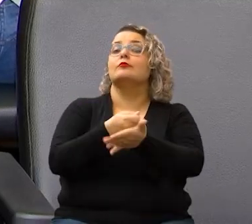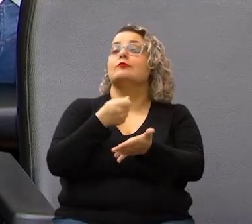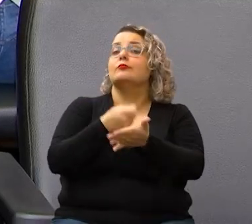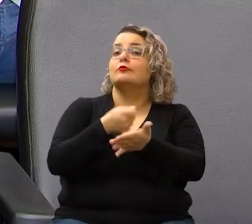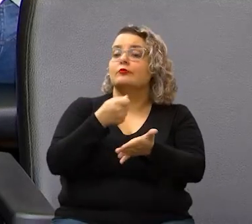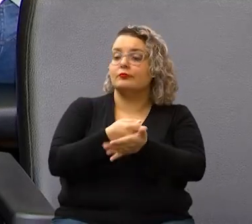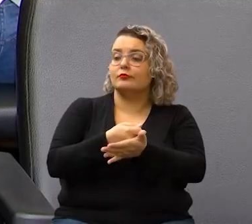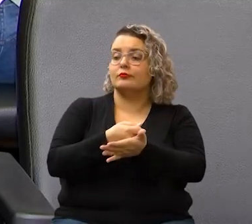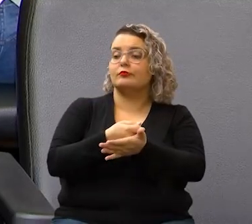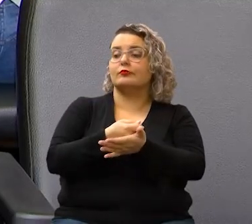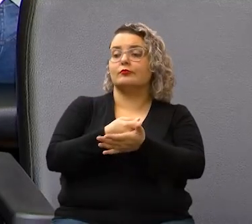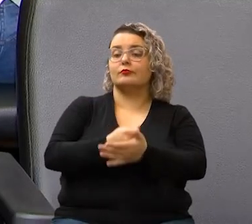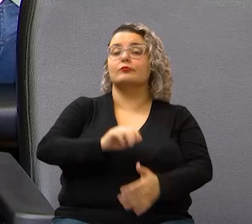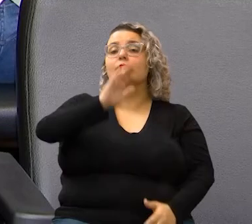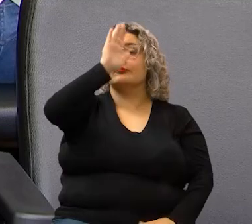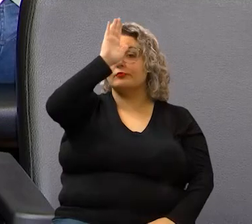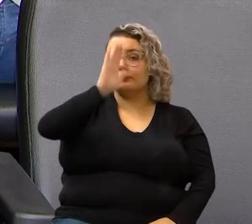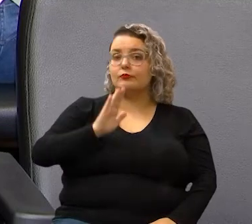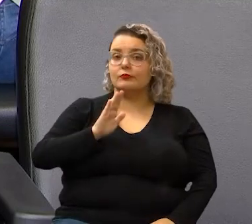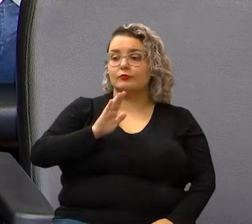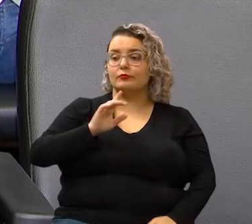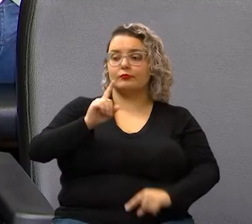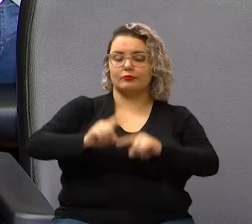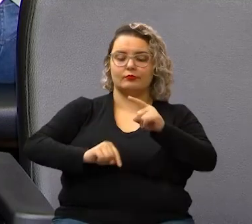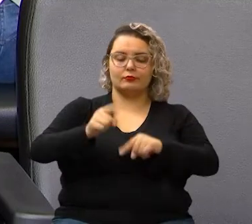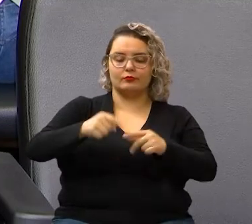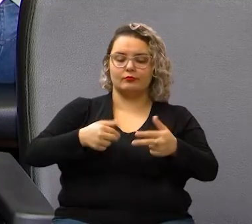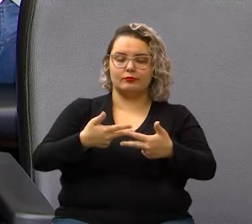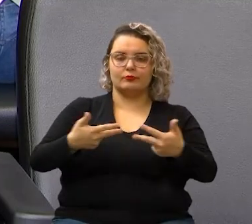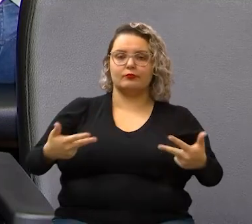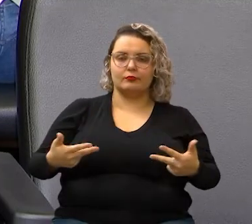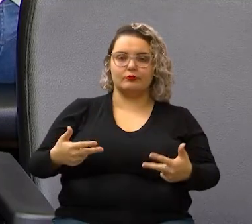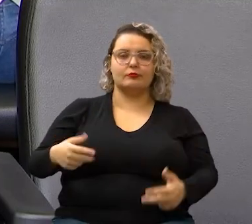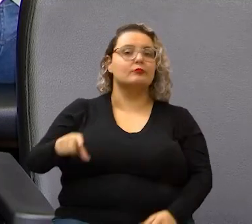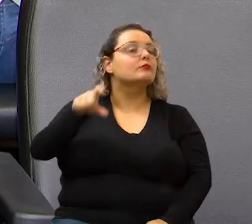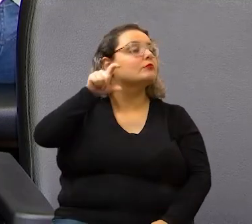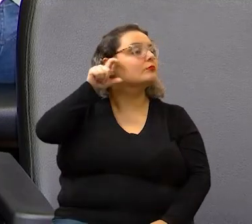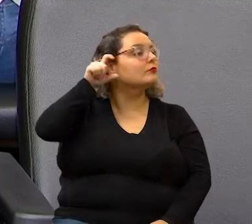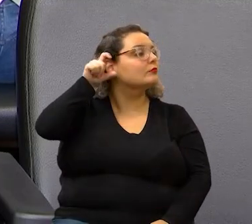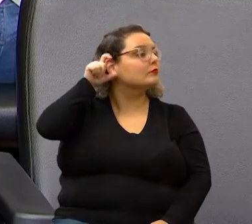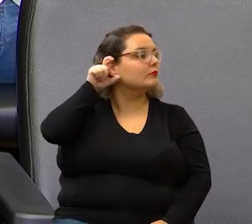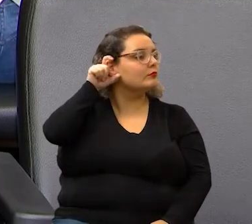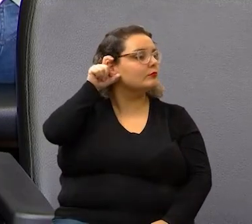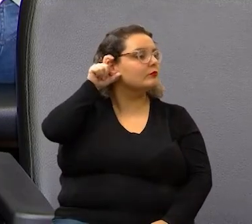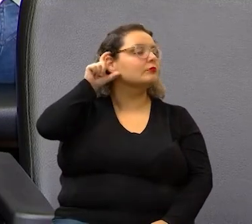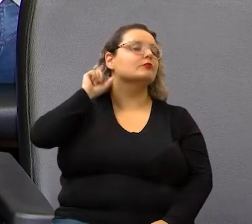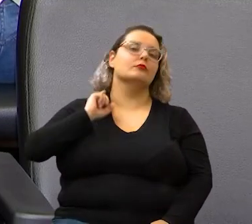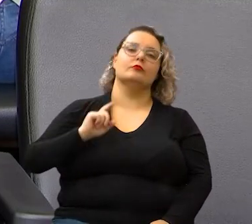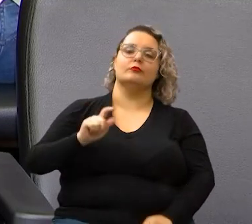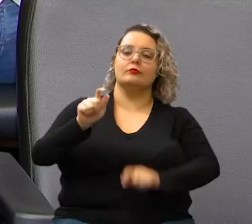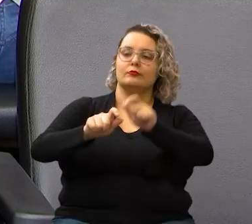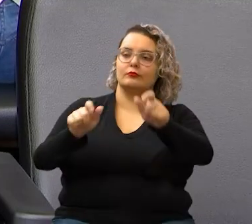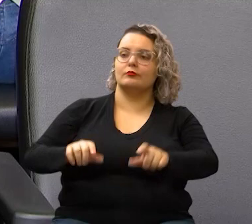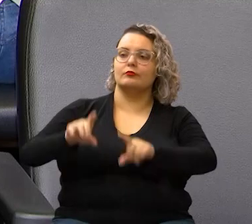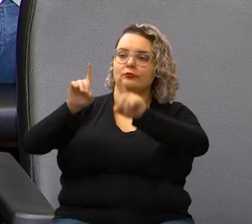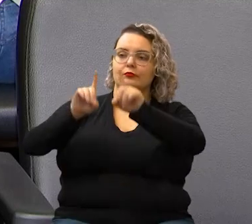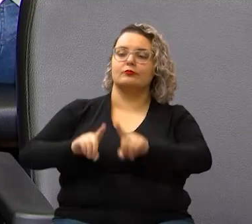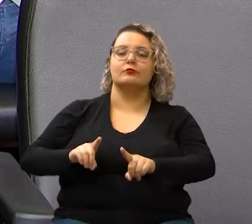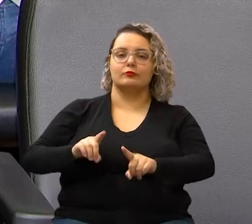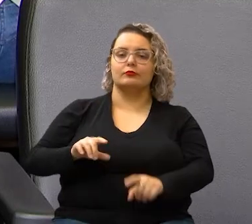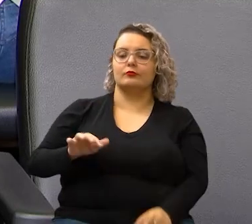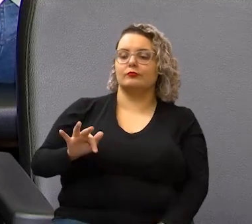tornar obrigatório o fornecimento gratuito de aparelhos a deficientes auditivos que frequentem programas